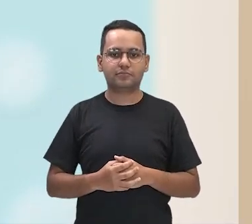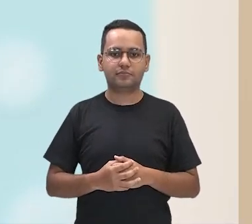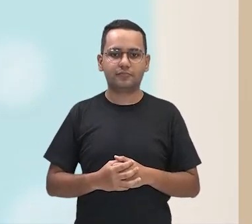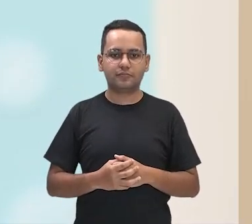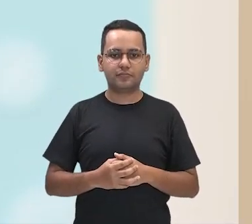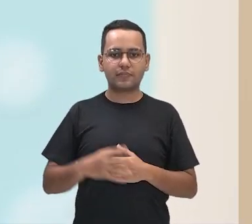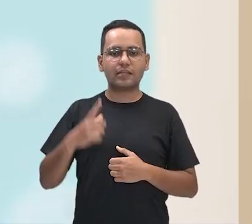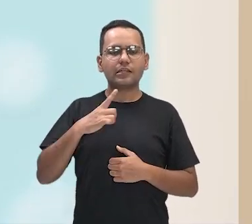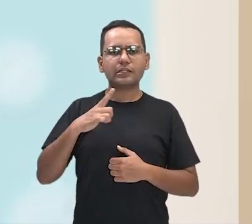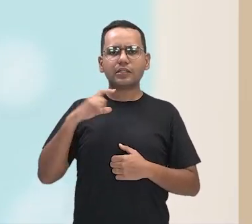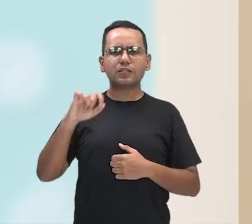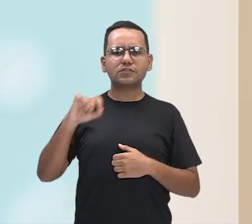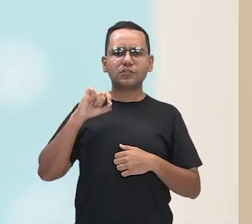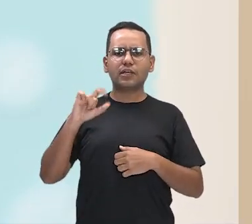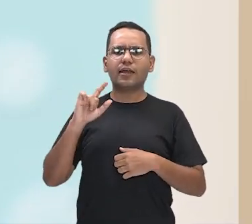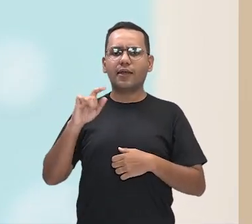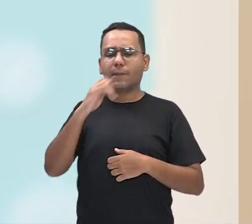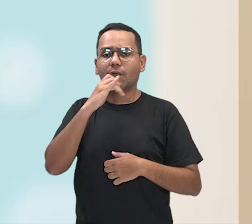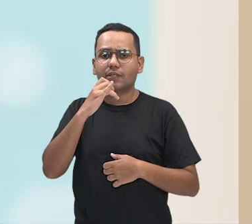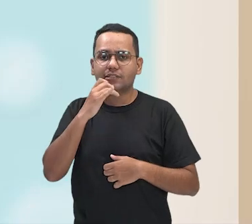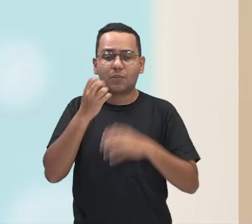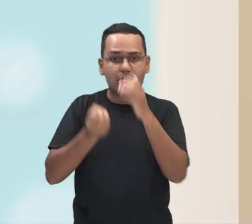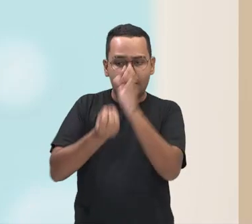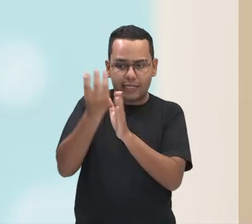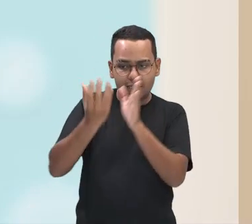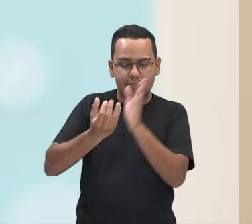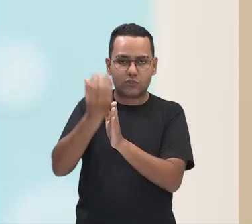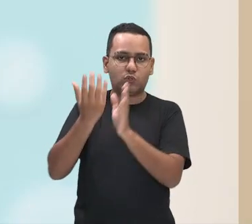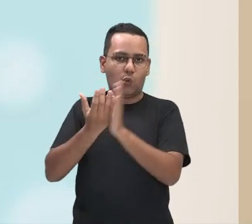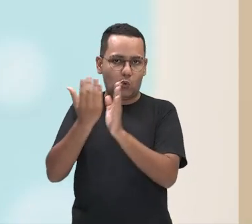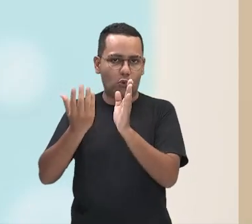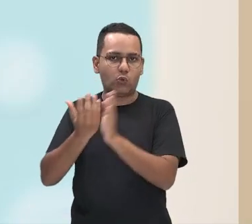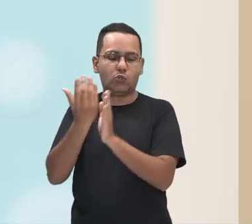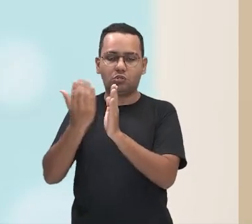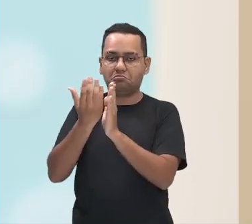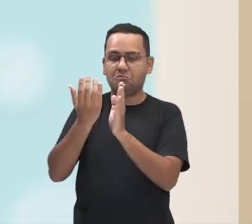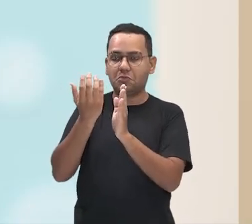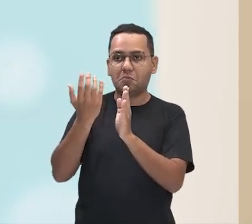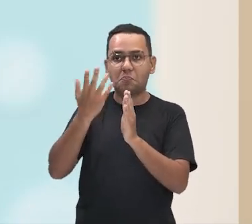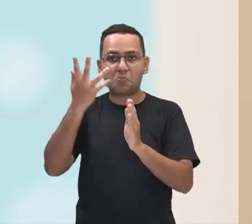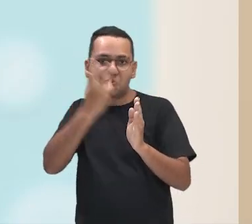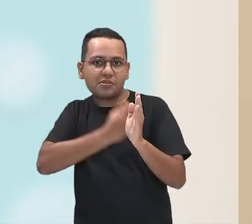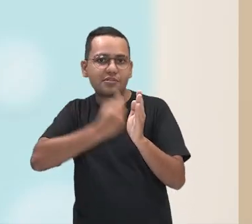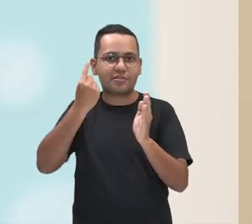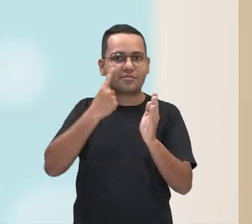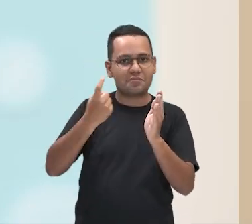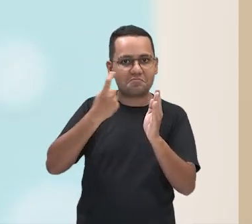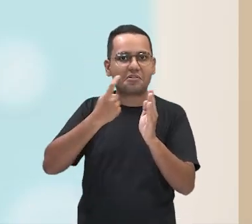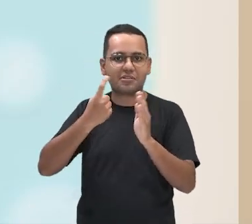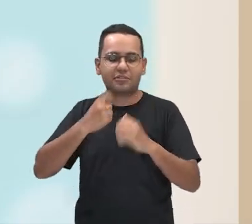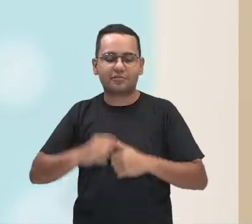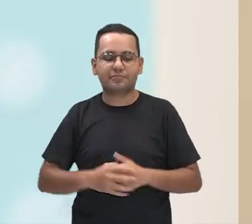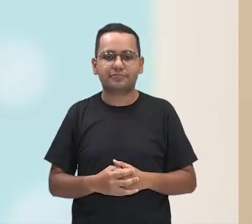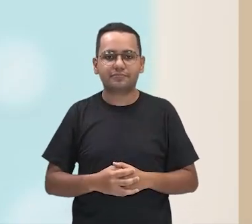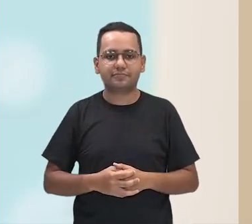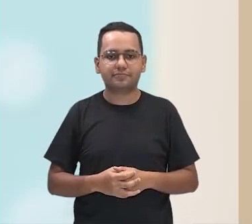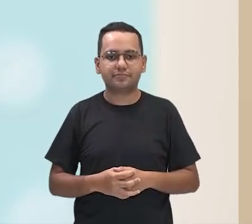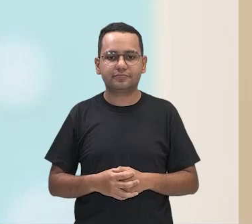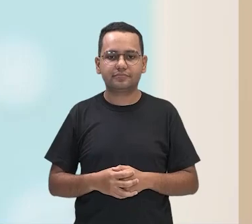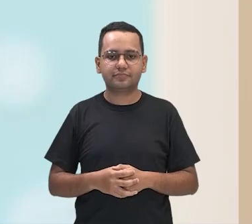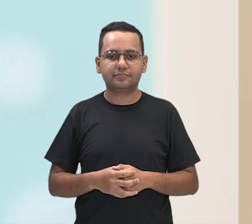obras que sem a tecnologia elas não poderiam ser executadas. Então, a gente vai ver algumas manifestações artísticas